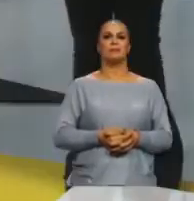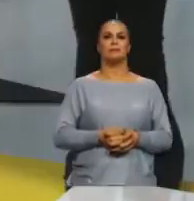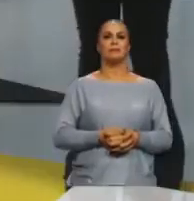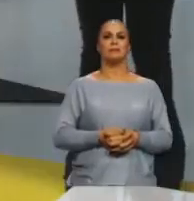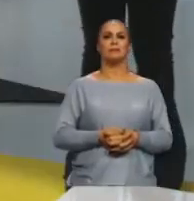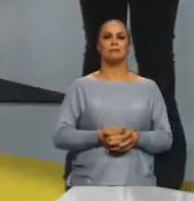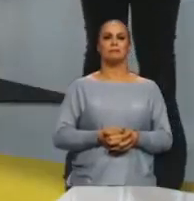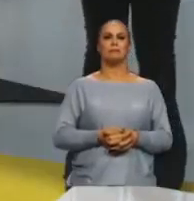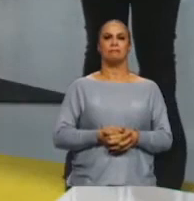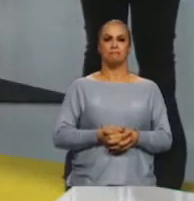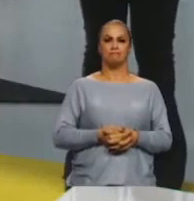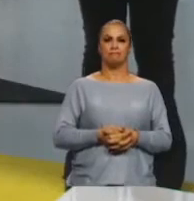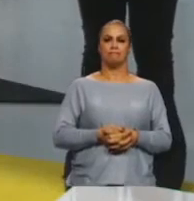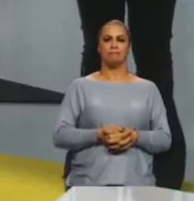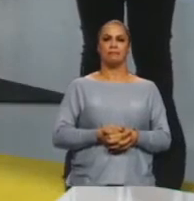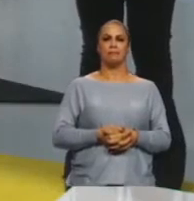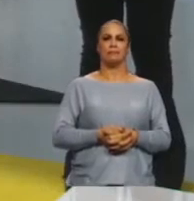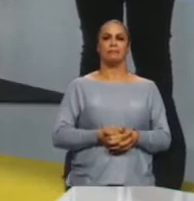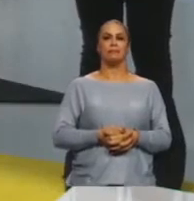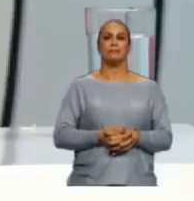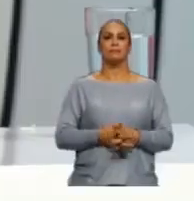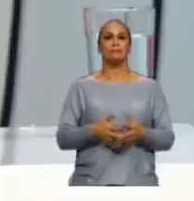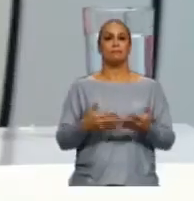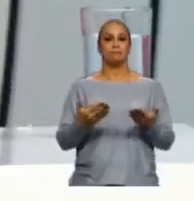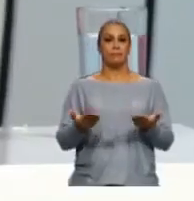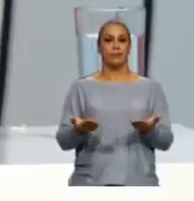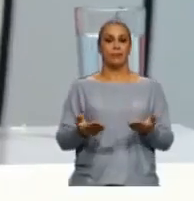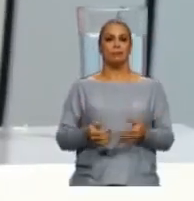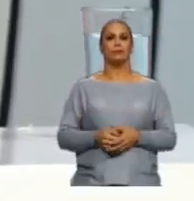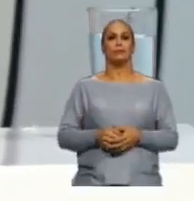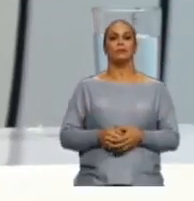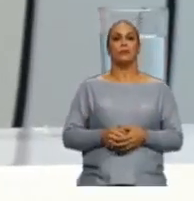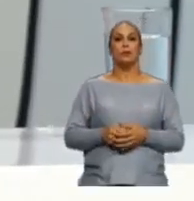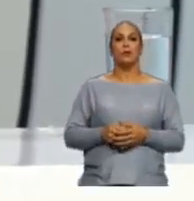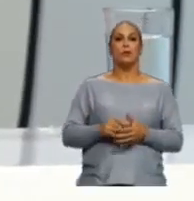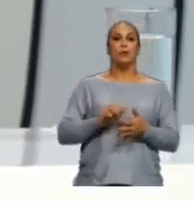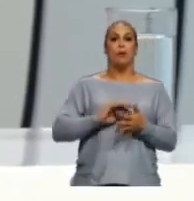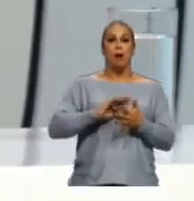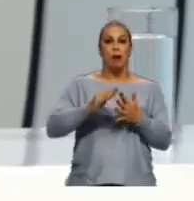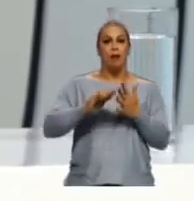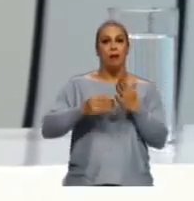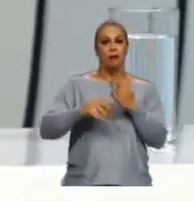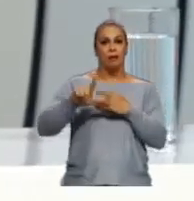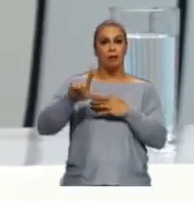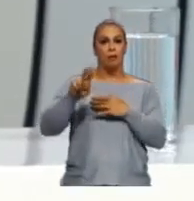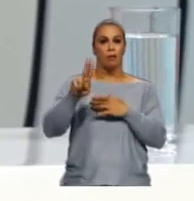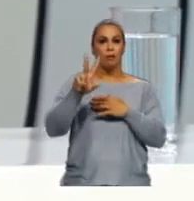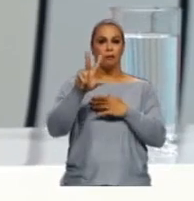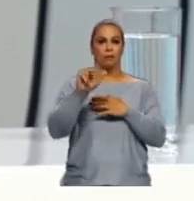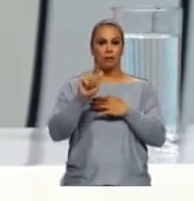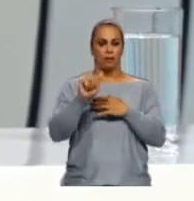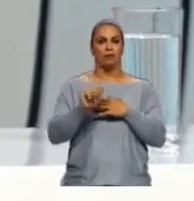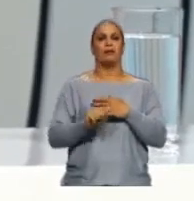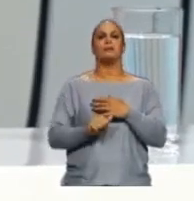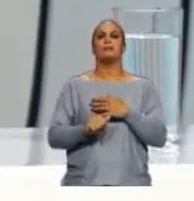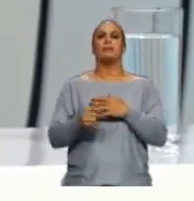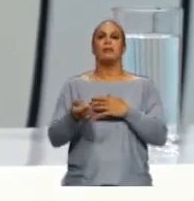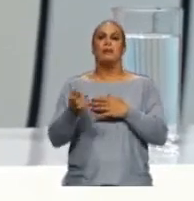fechar a garrafa. Com essa luva, você vai fazer um movimento de forma